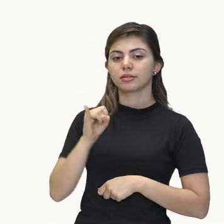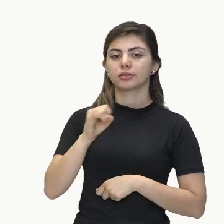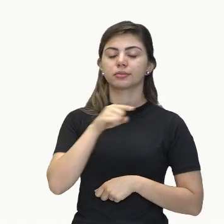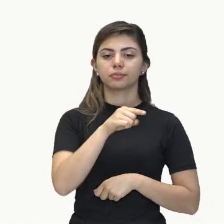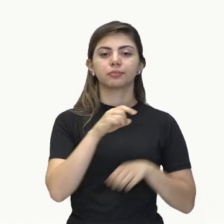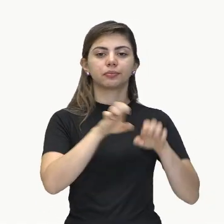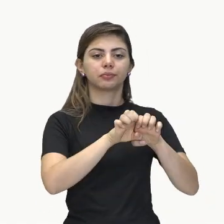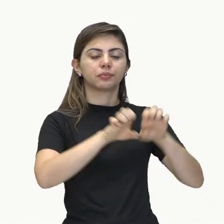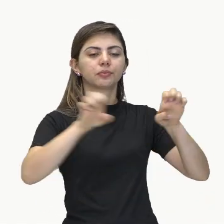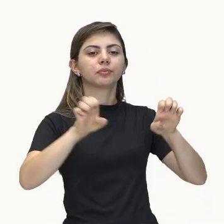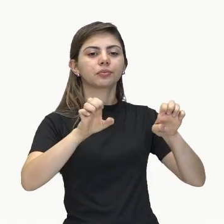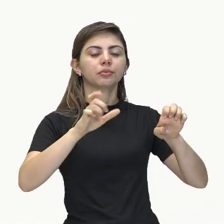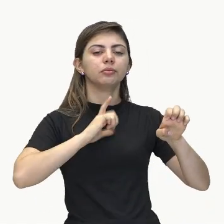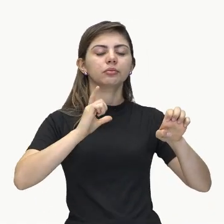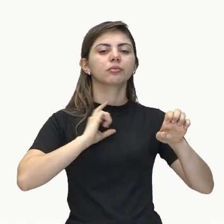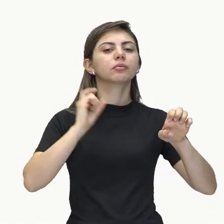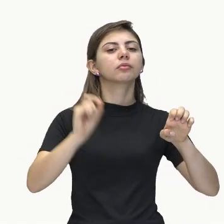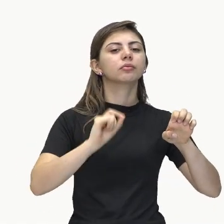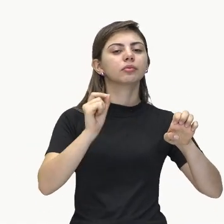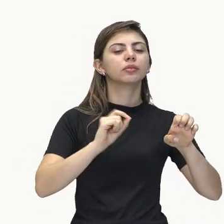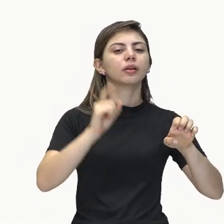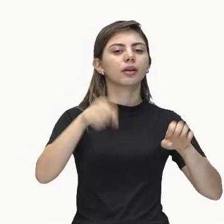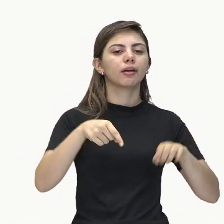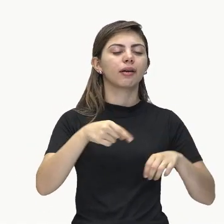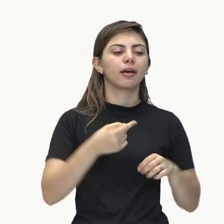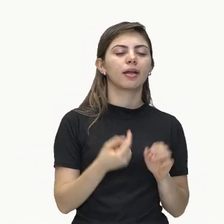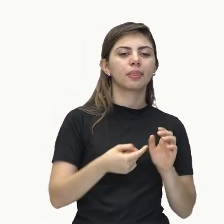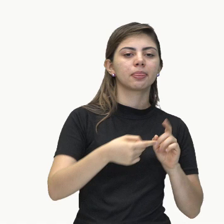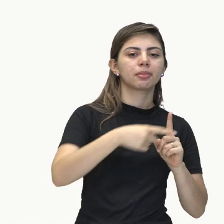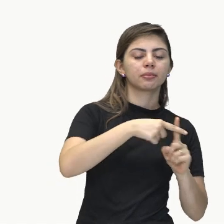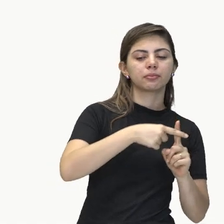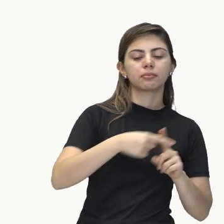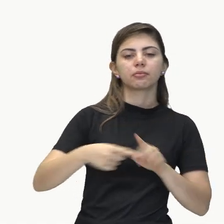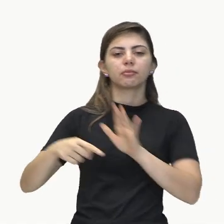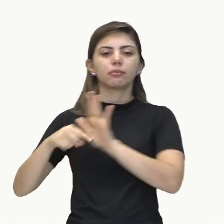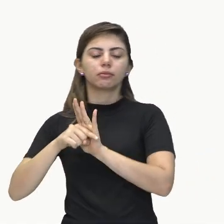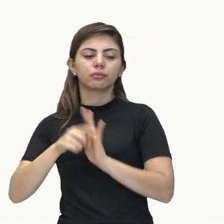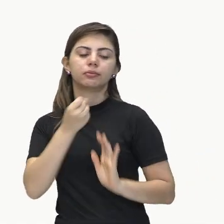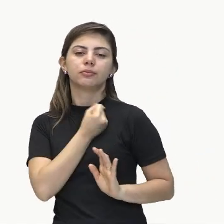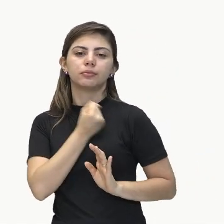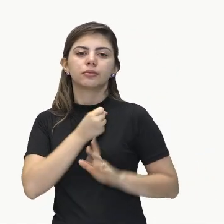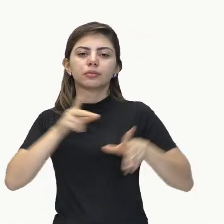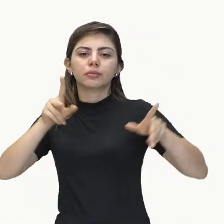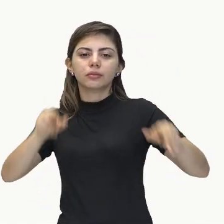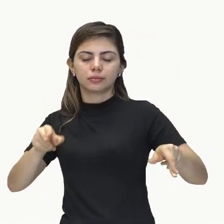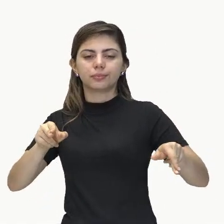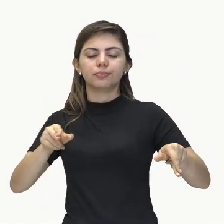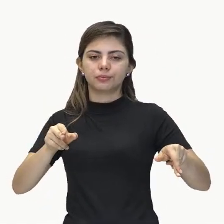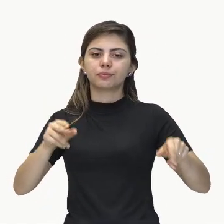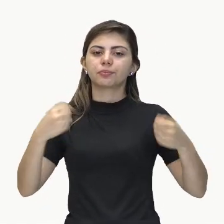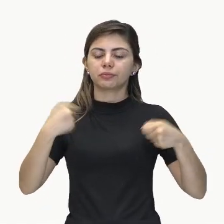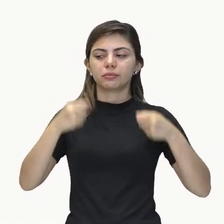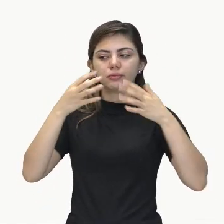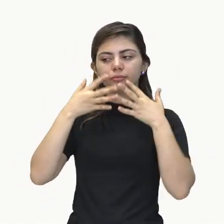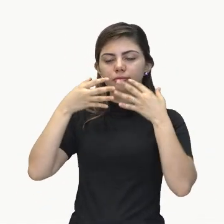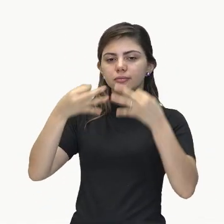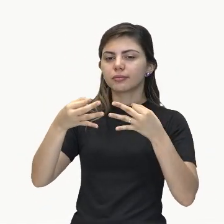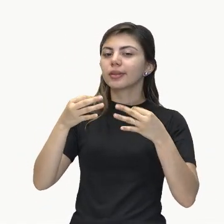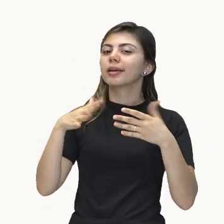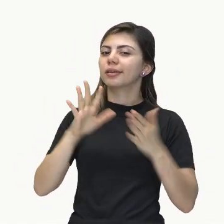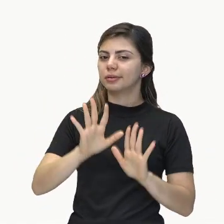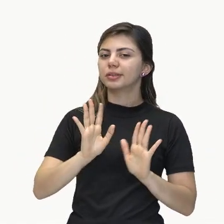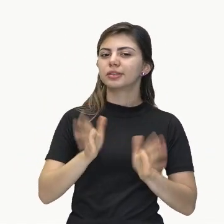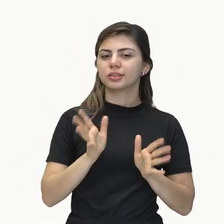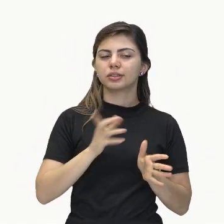equações apresentam termos opostos ou termos simétricos. Ok? E aqui a gente identificou que tem, né?